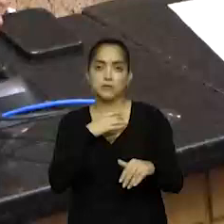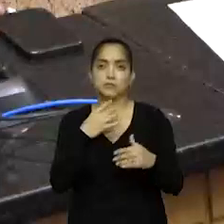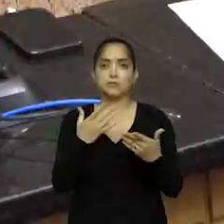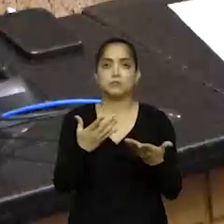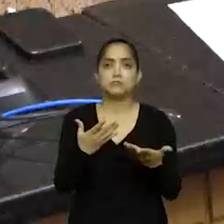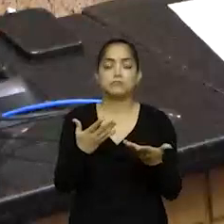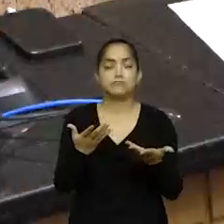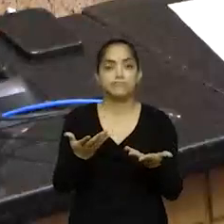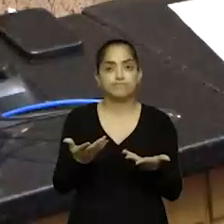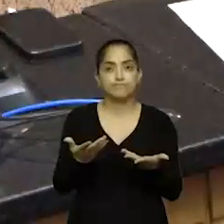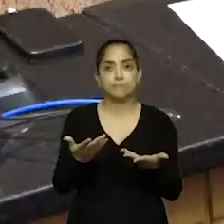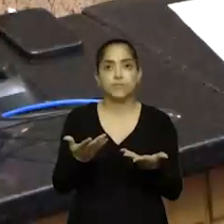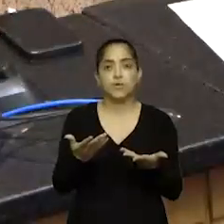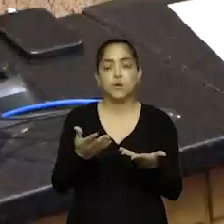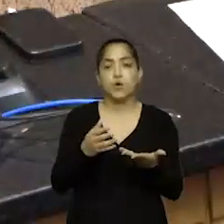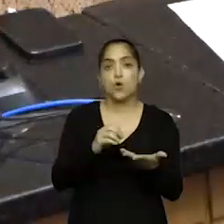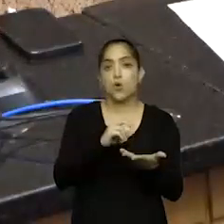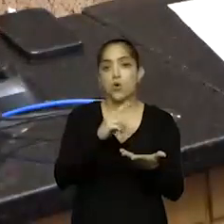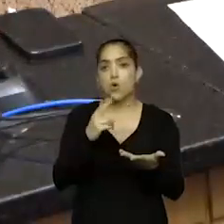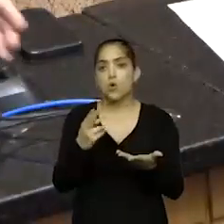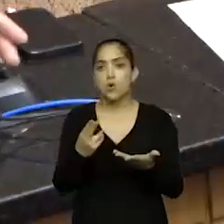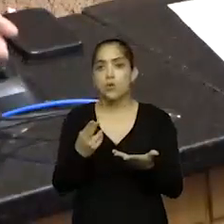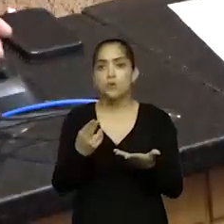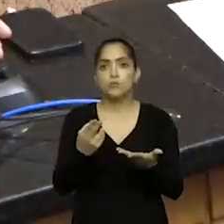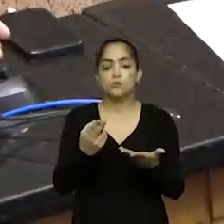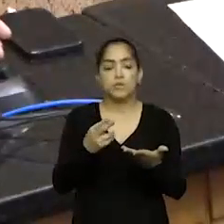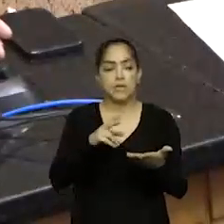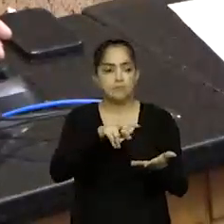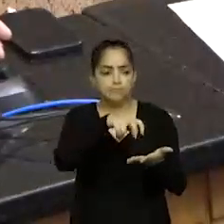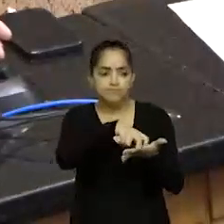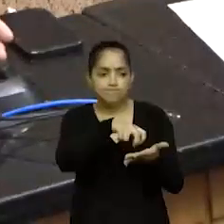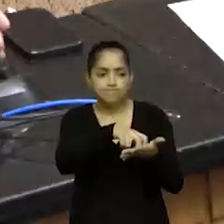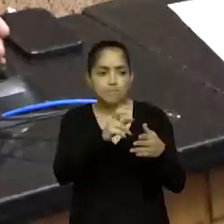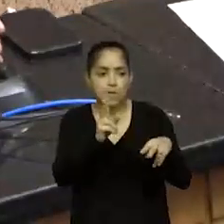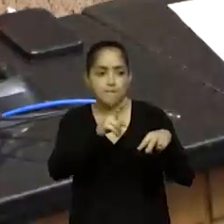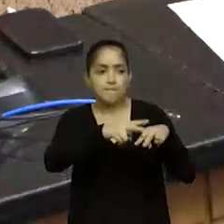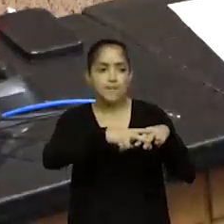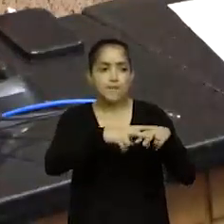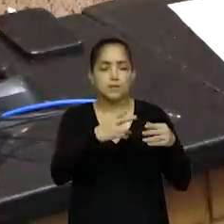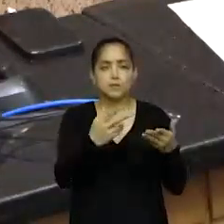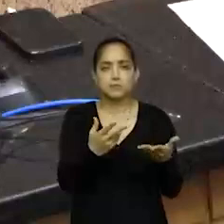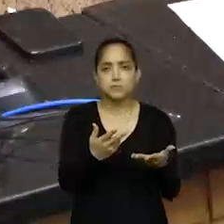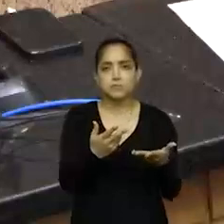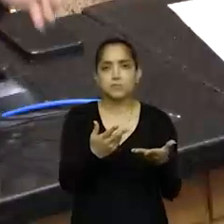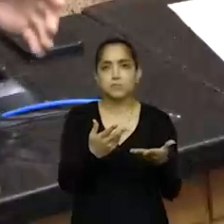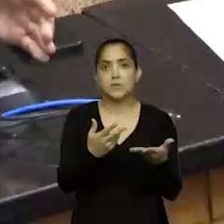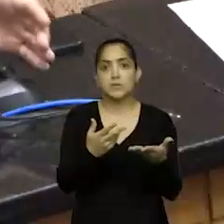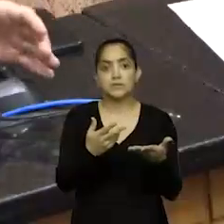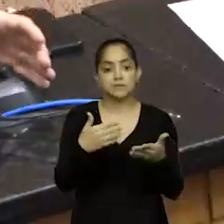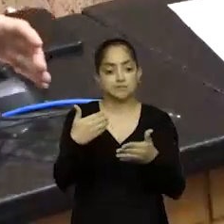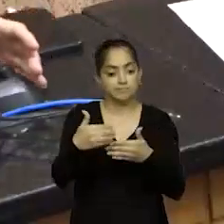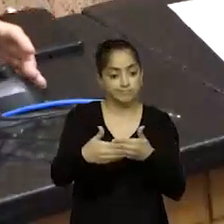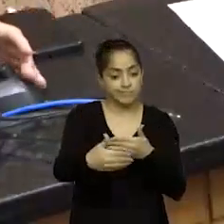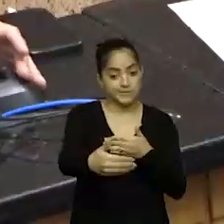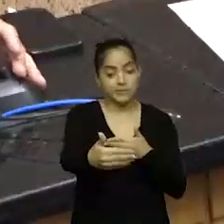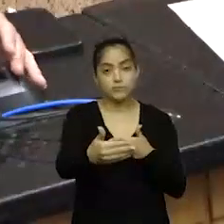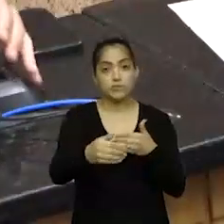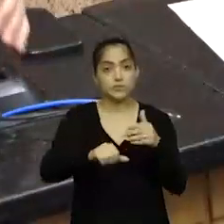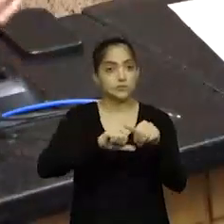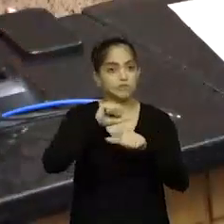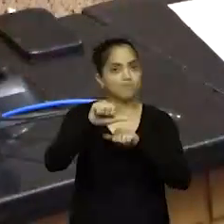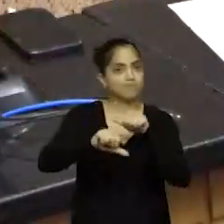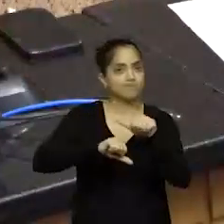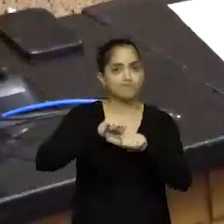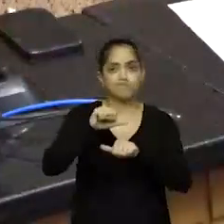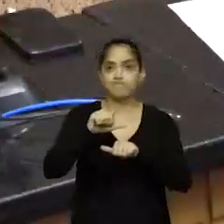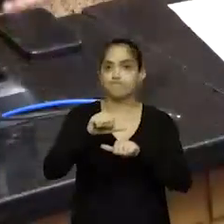que um mau elemento cumpra a sua pena. Daqui a uns dias, se nós não revertermos isso, deputado, nós